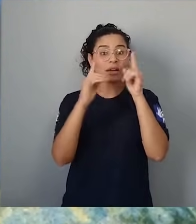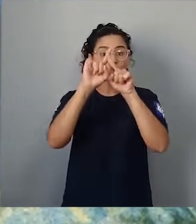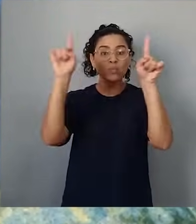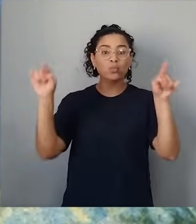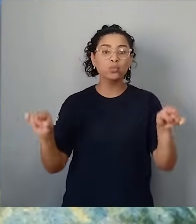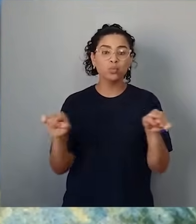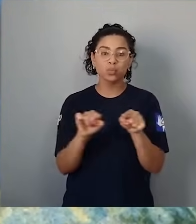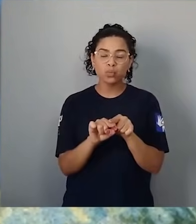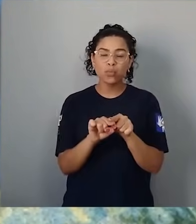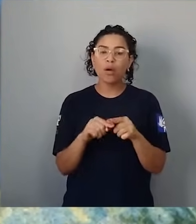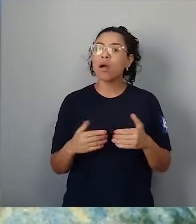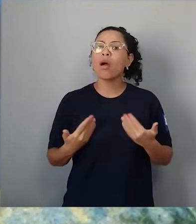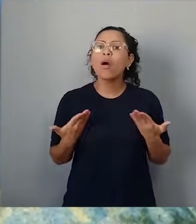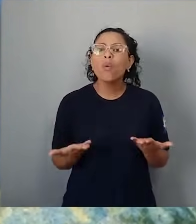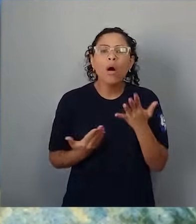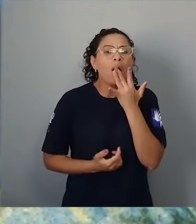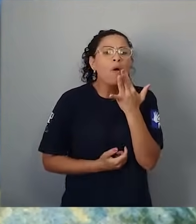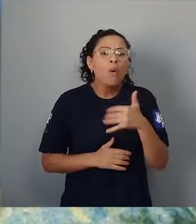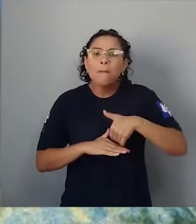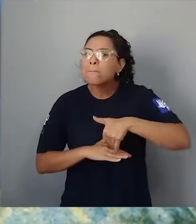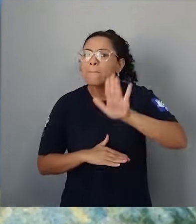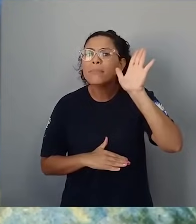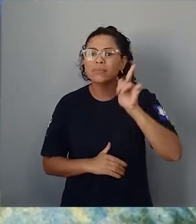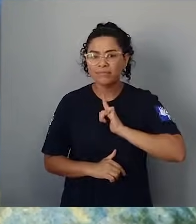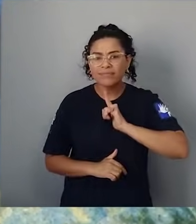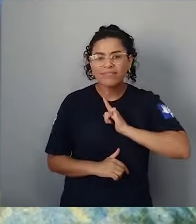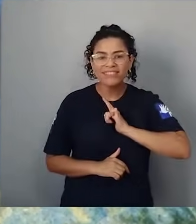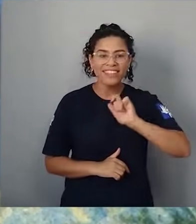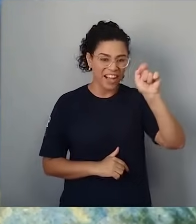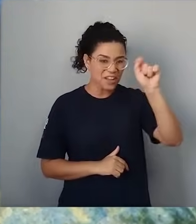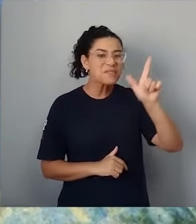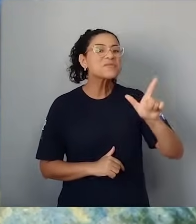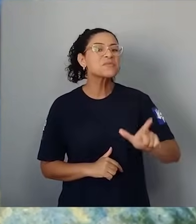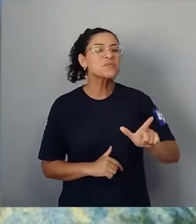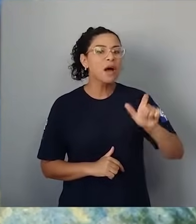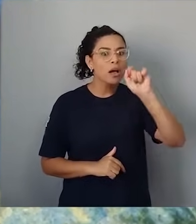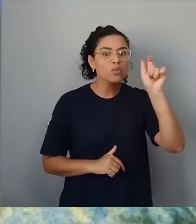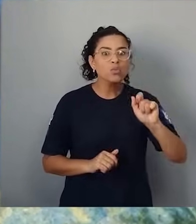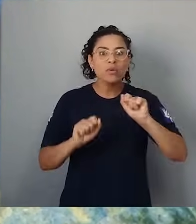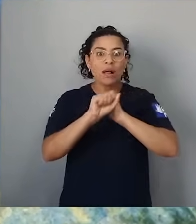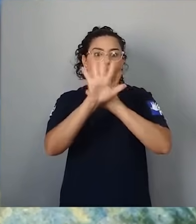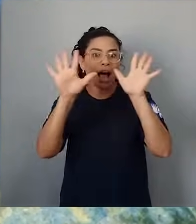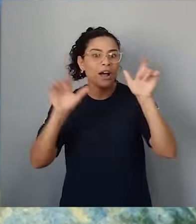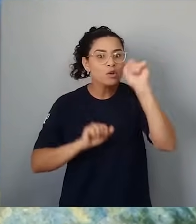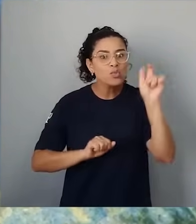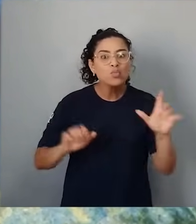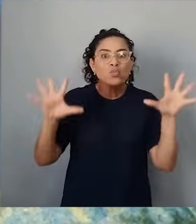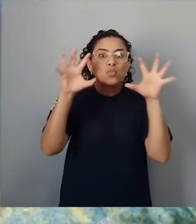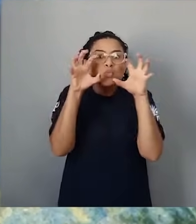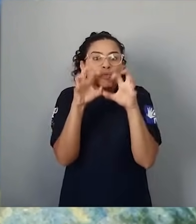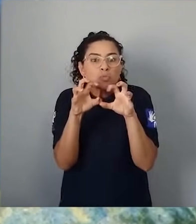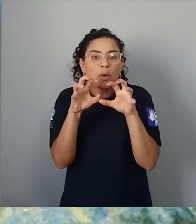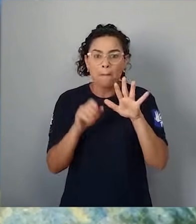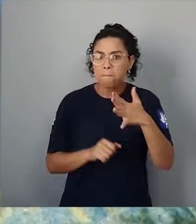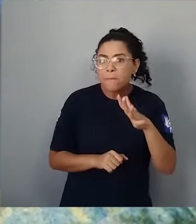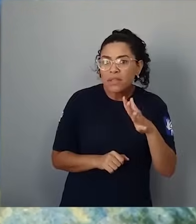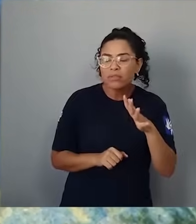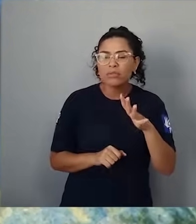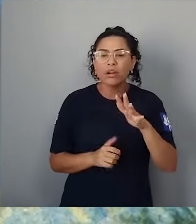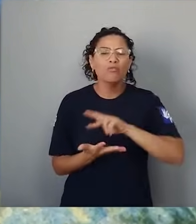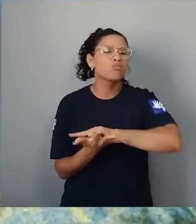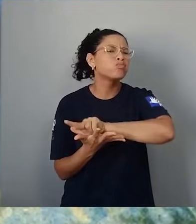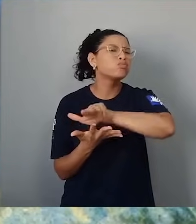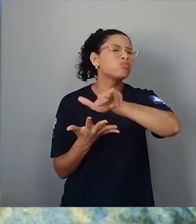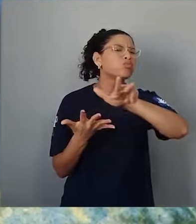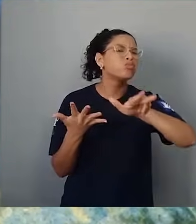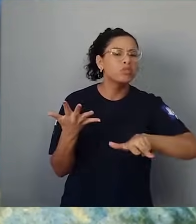Qual a cor que vocês mais enxergam nela? Azul, né? Tem azul claro, azul escuro, azul médio, muitos tons de